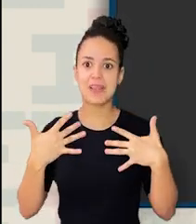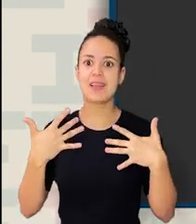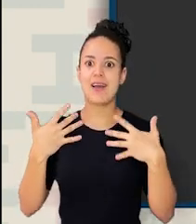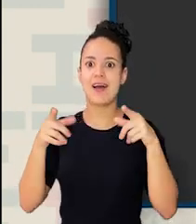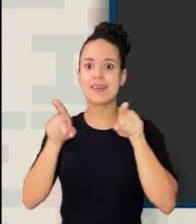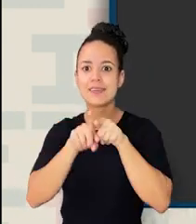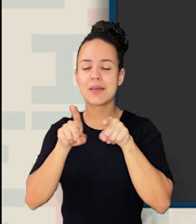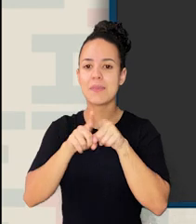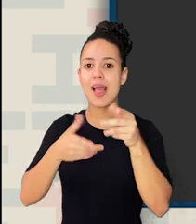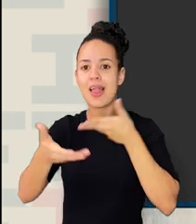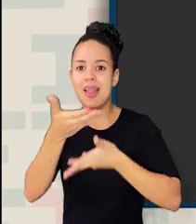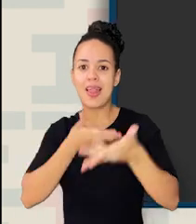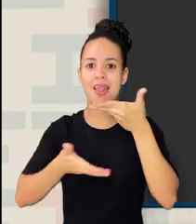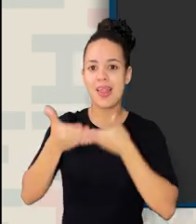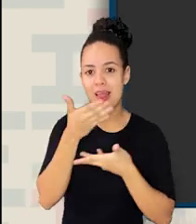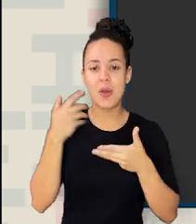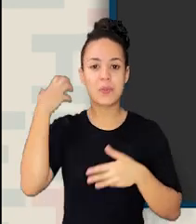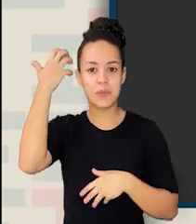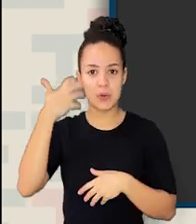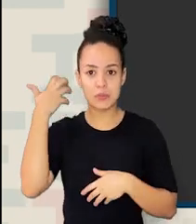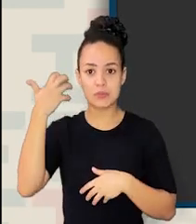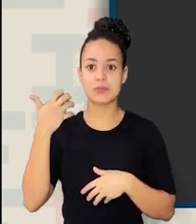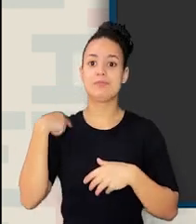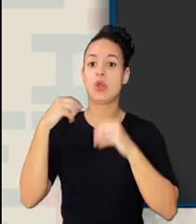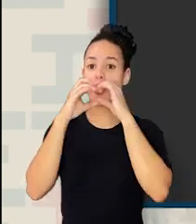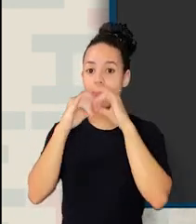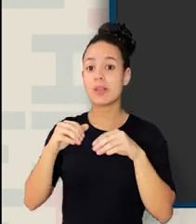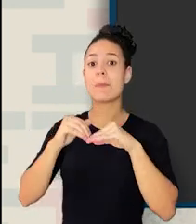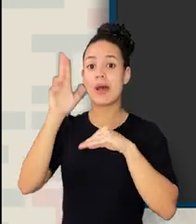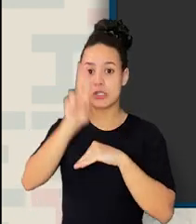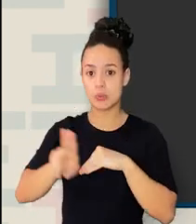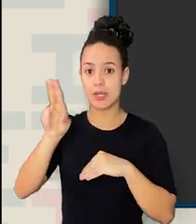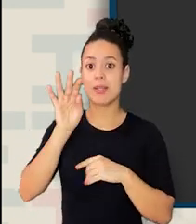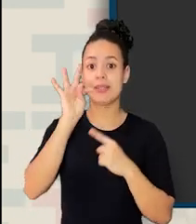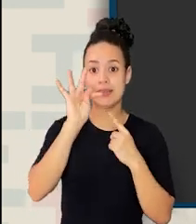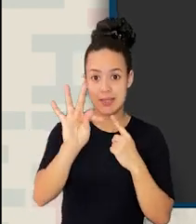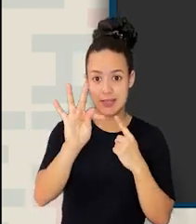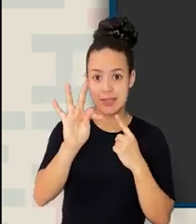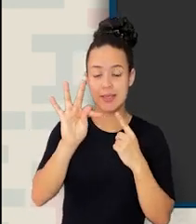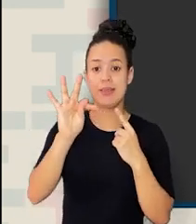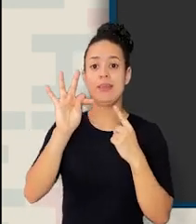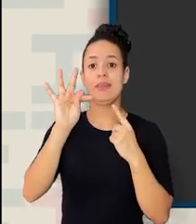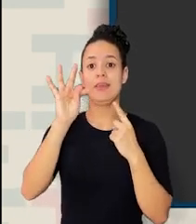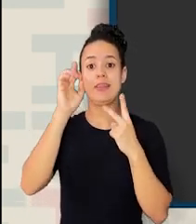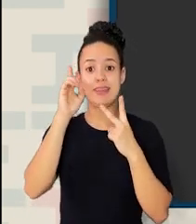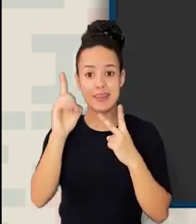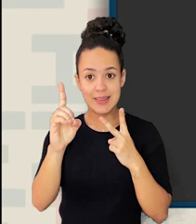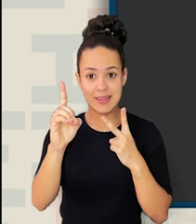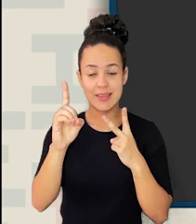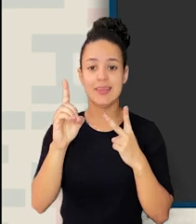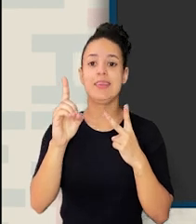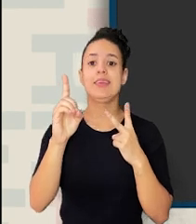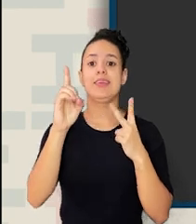musicalmente. Na flauta doce, as mais usadas são o T, o D,